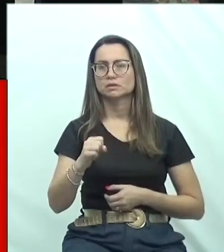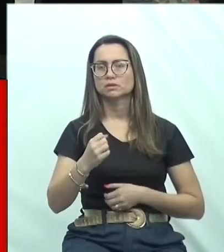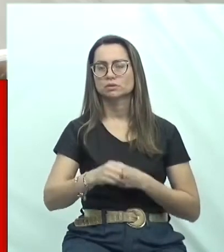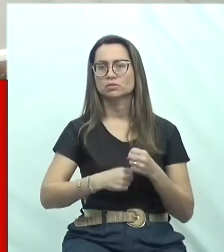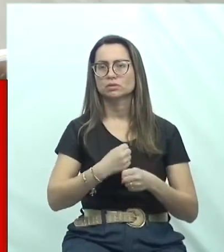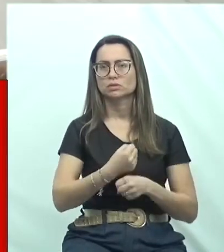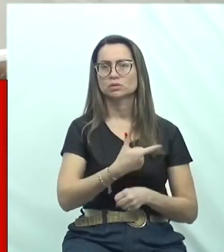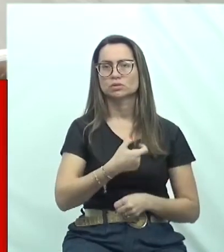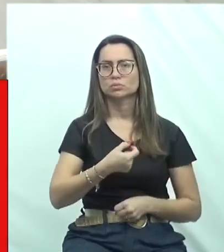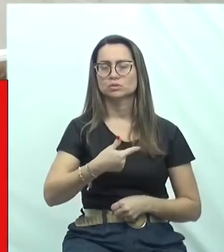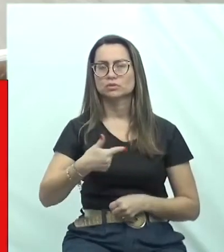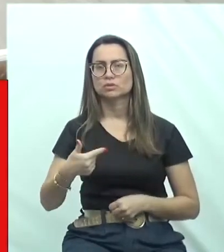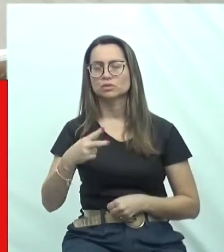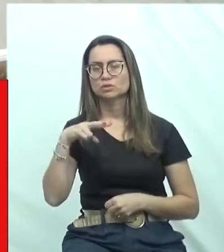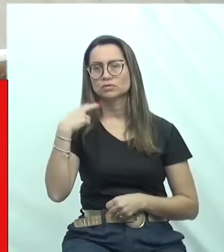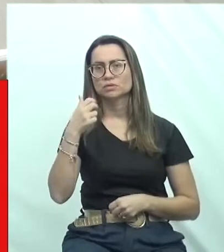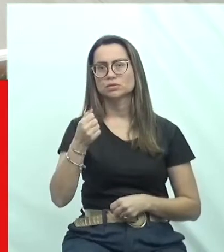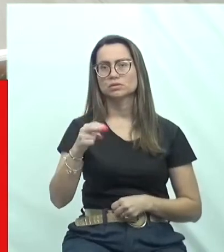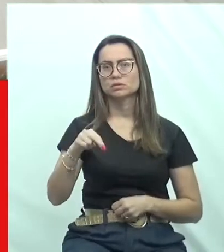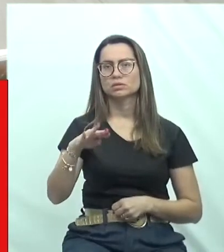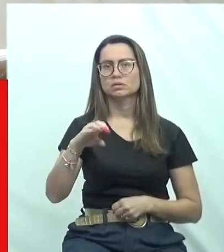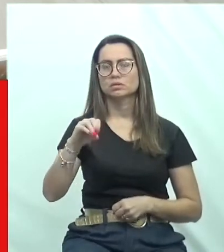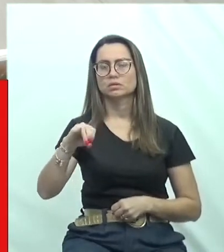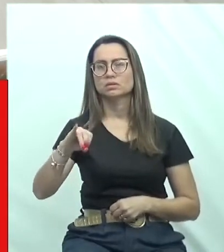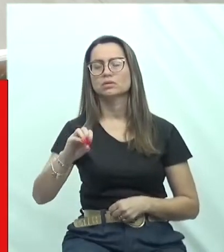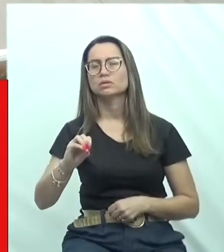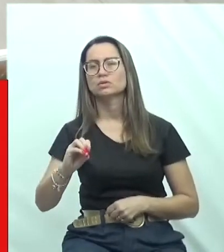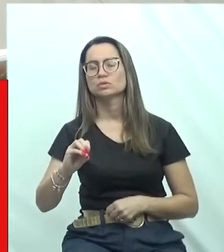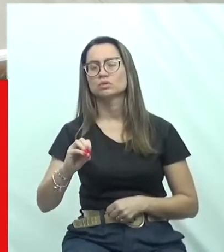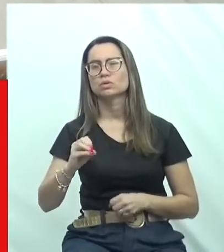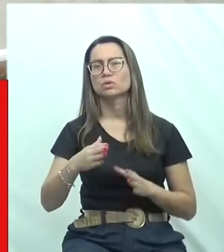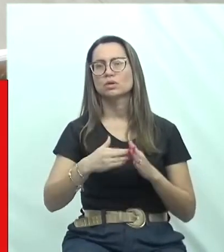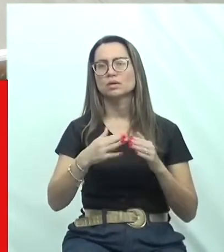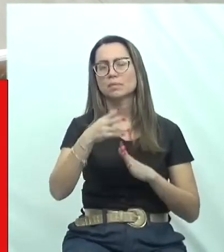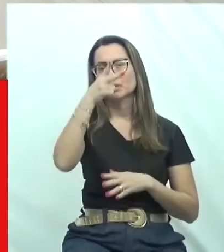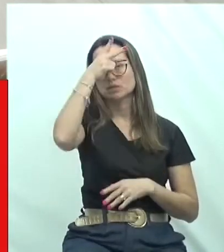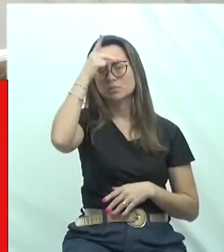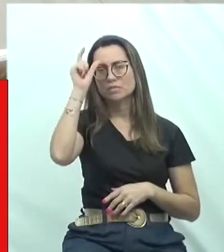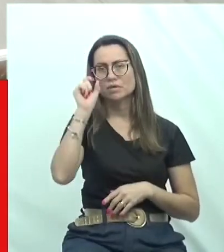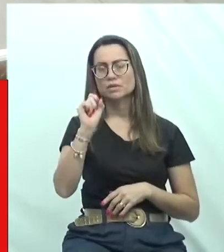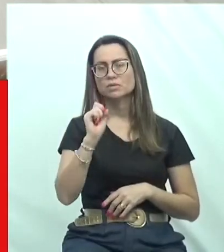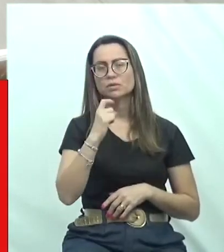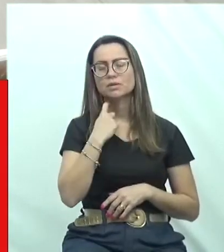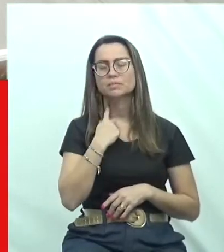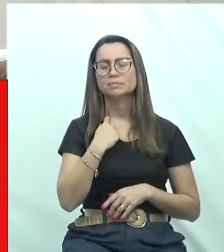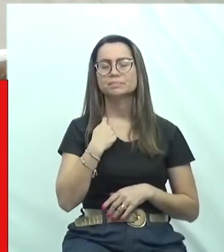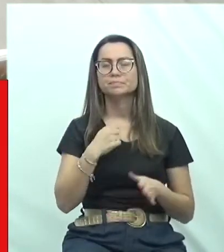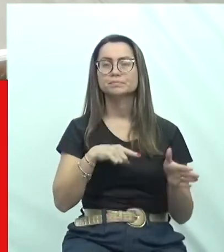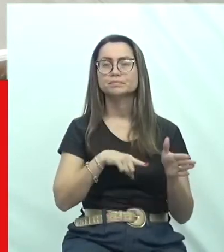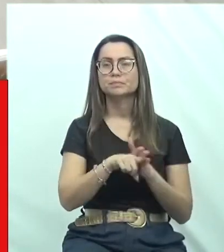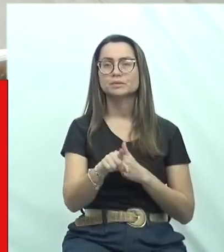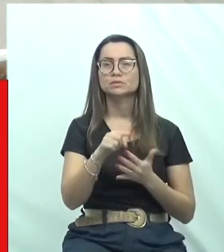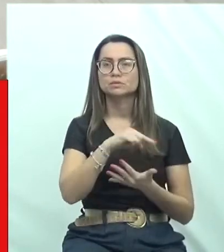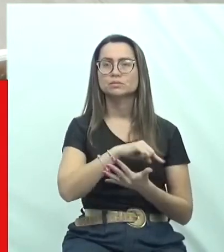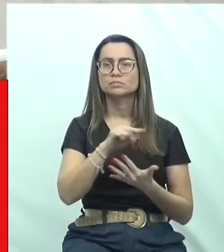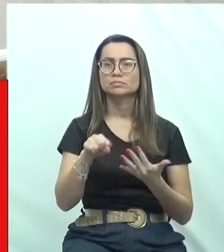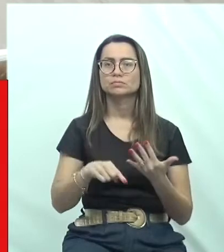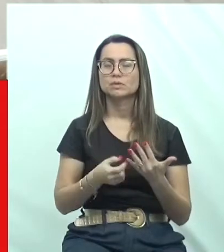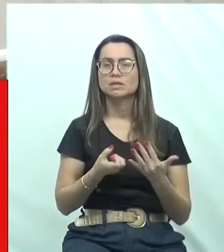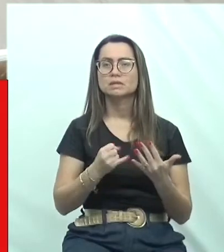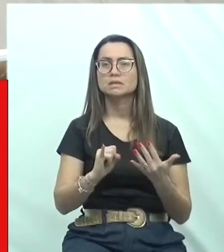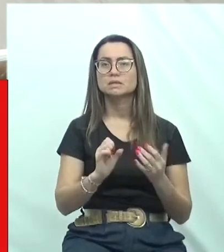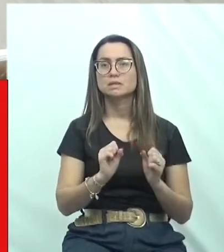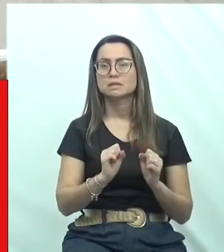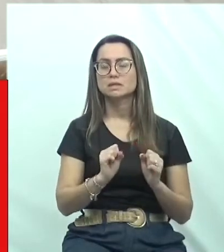478/2022, de autoria do vereador Antônio Córdova de Oliveira, envio de expediente ao chefe do Poder Executivo Municipal perguntando se existe